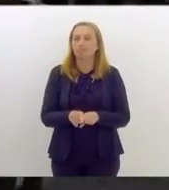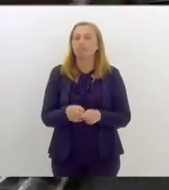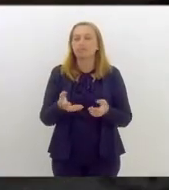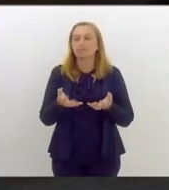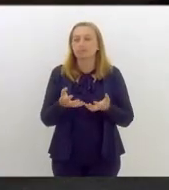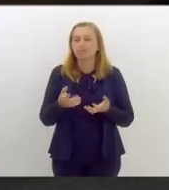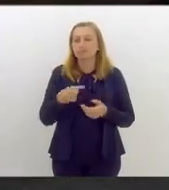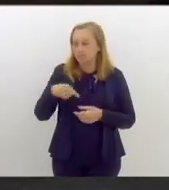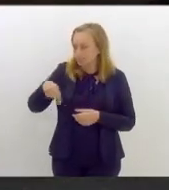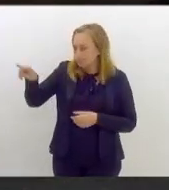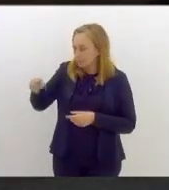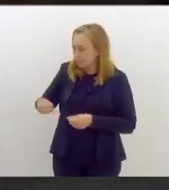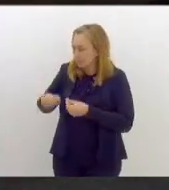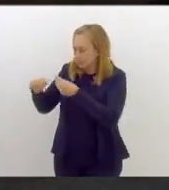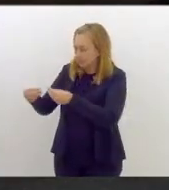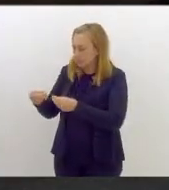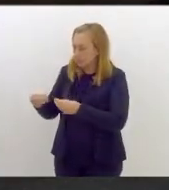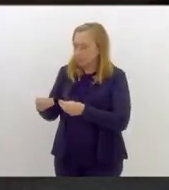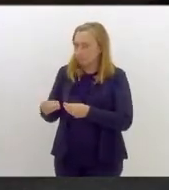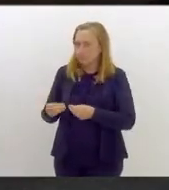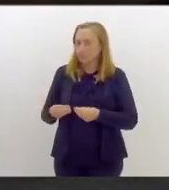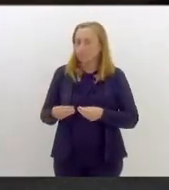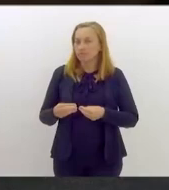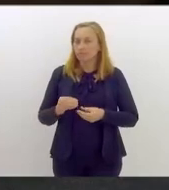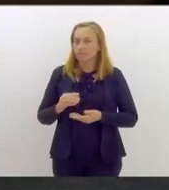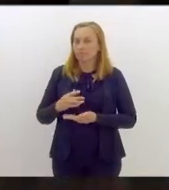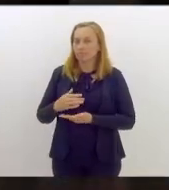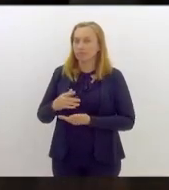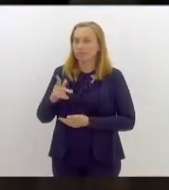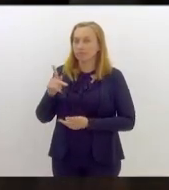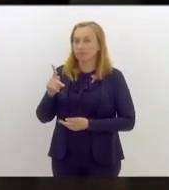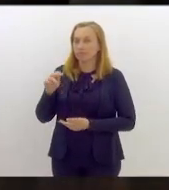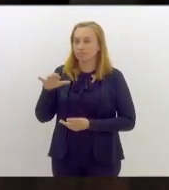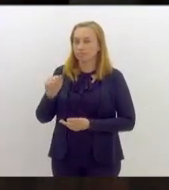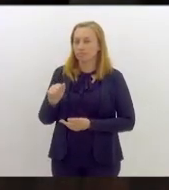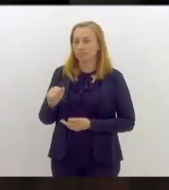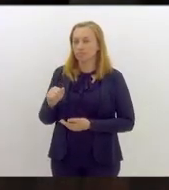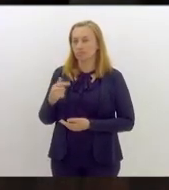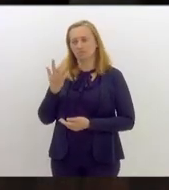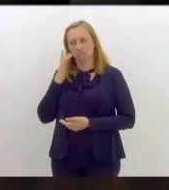queria dar um pulinho aí para entregar a medalha à Vossa Excelência, a placa à Vossa Excelência. Será que eu mereço?